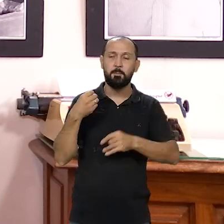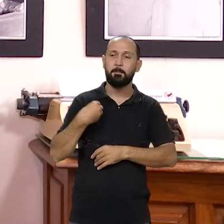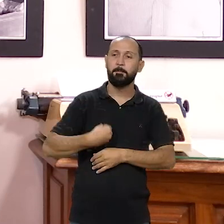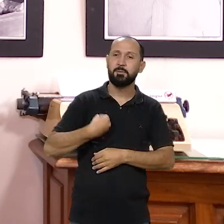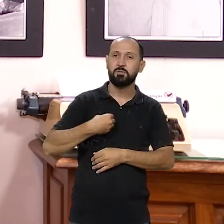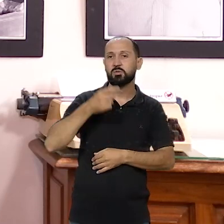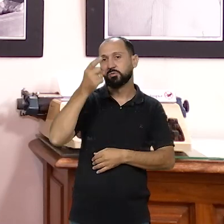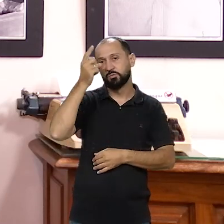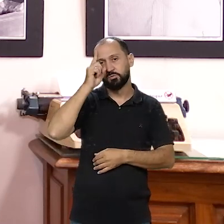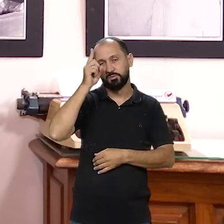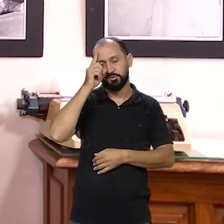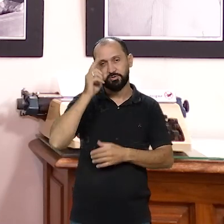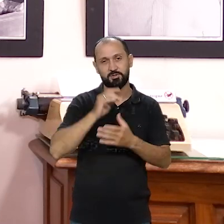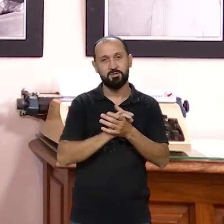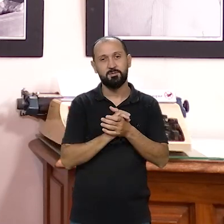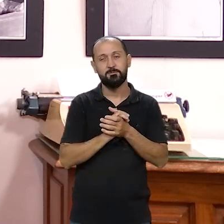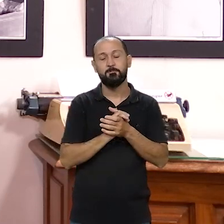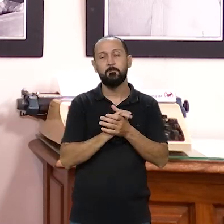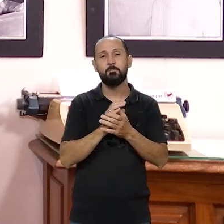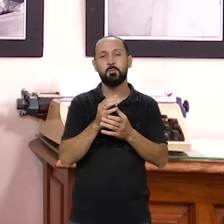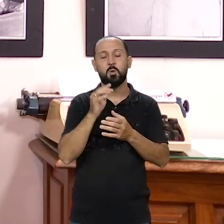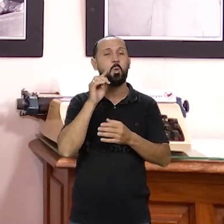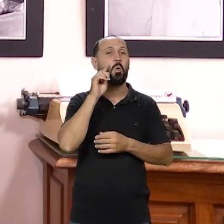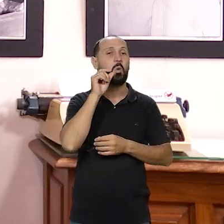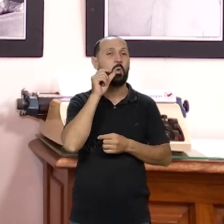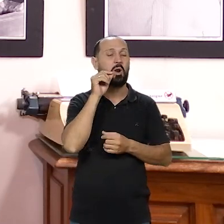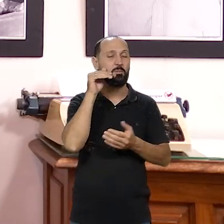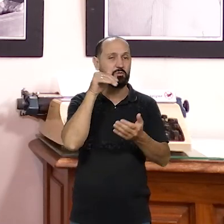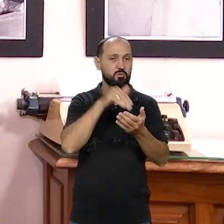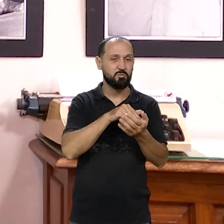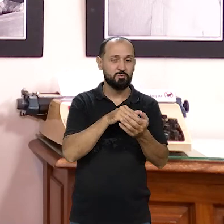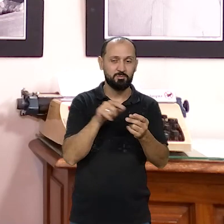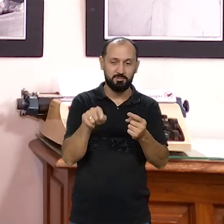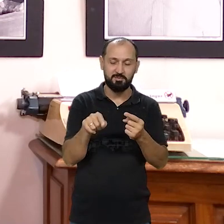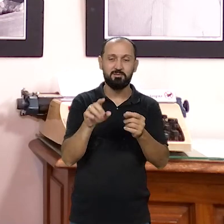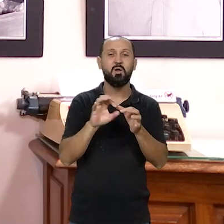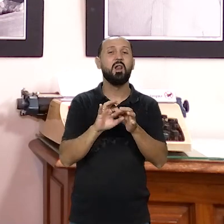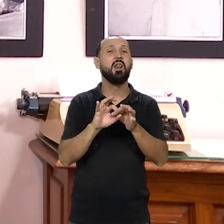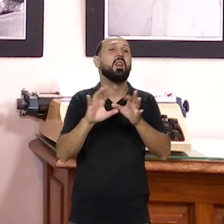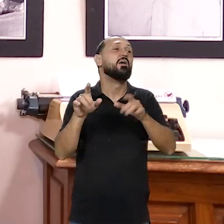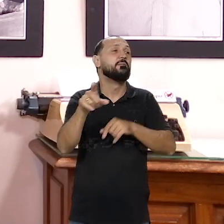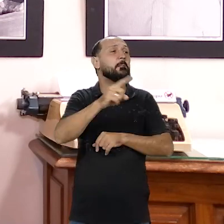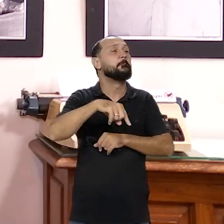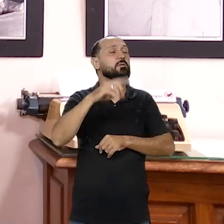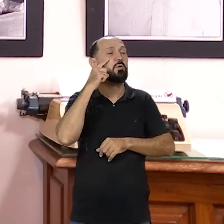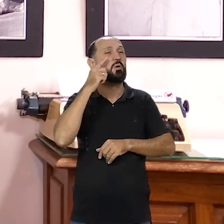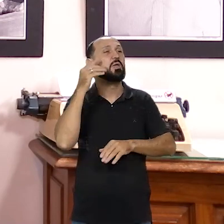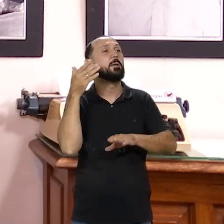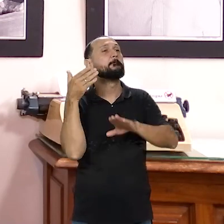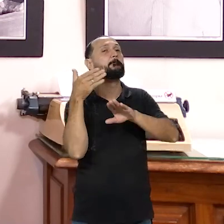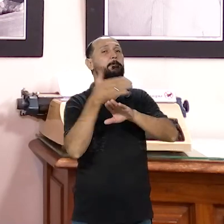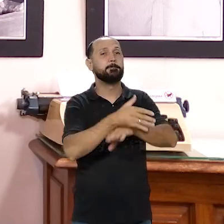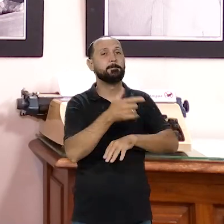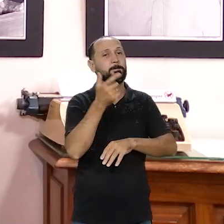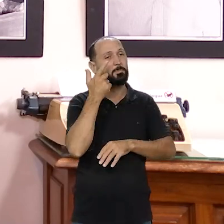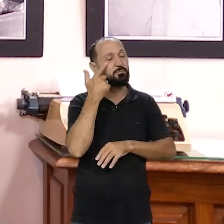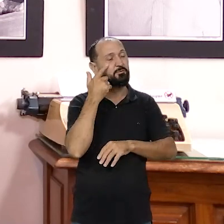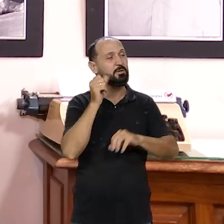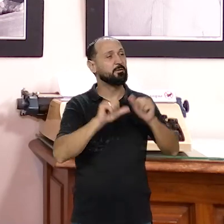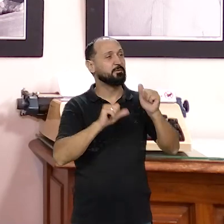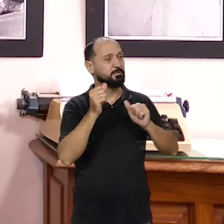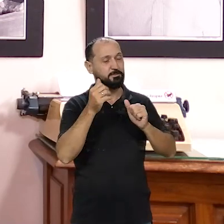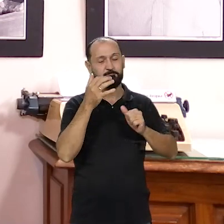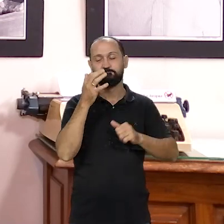que faziam parte do dia a dia dele, como os últimos lápis, agora estão disponíveis ao público para visitação